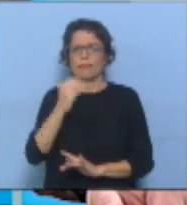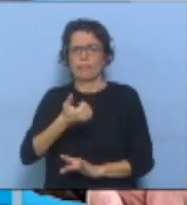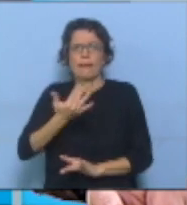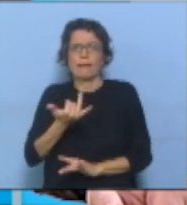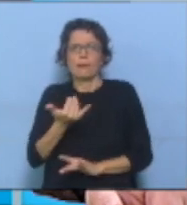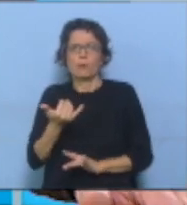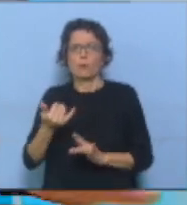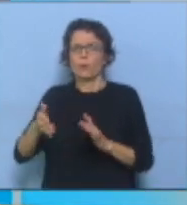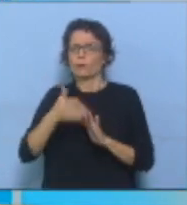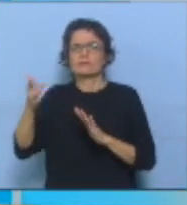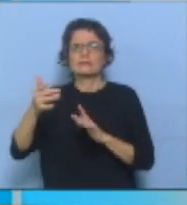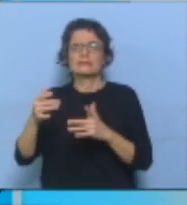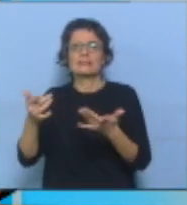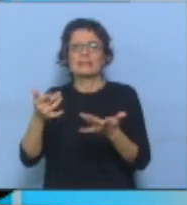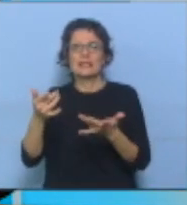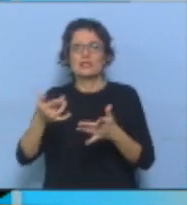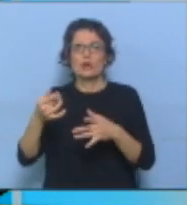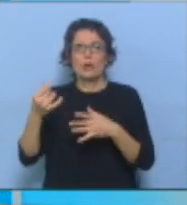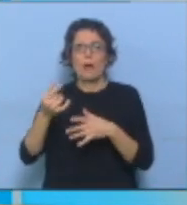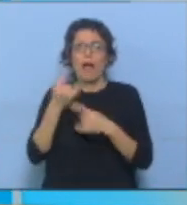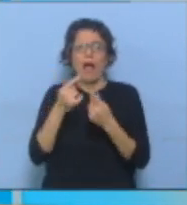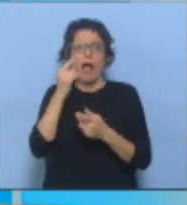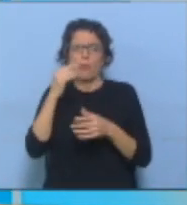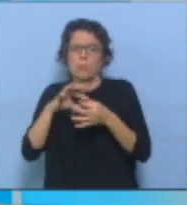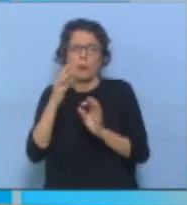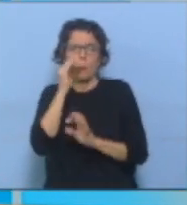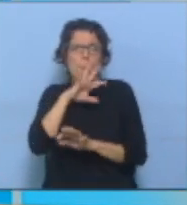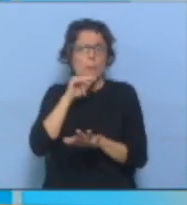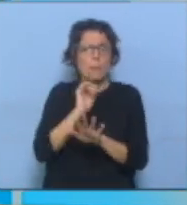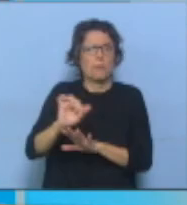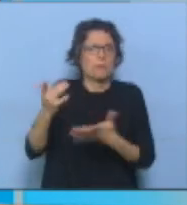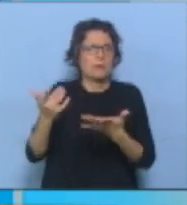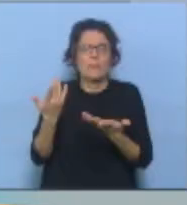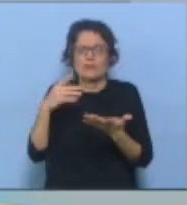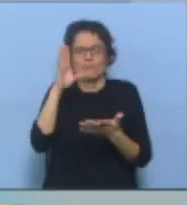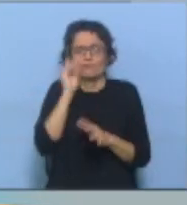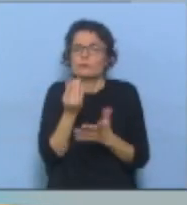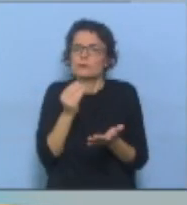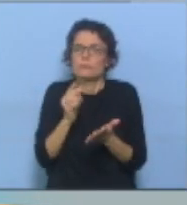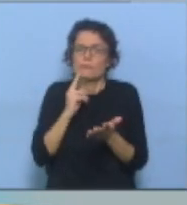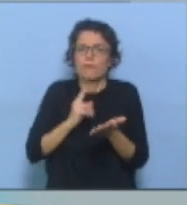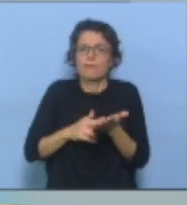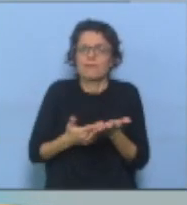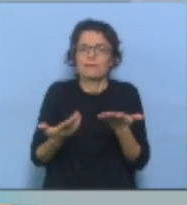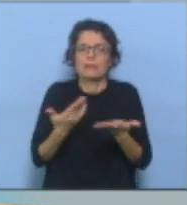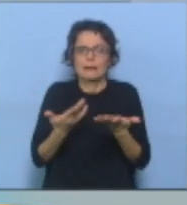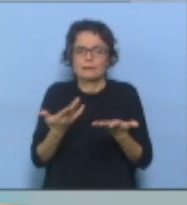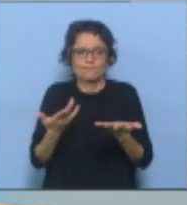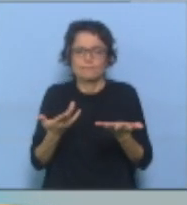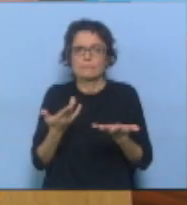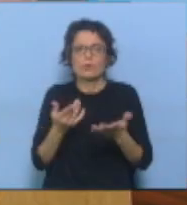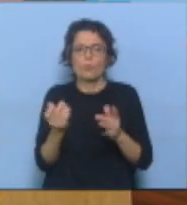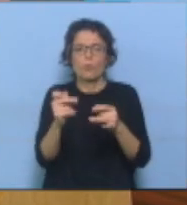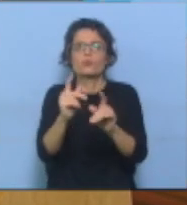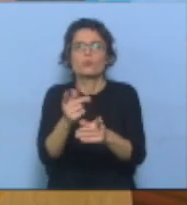crescendo em sabedoria e graça. Mas nós não sabemos nada de Jesus desde que nasceu até aos 30 ou 30 e poucos anos, nós não sabemos nada.